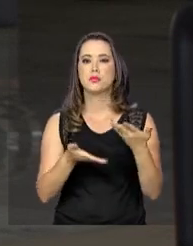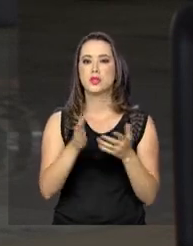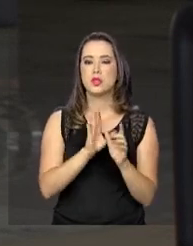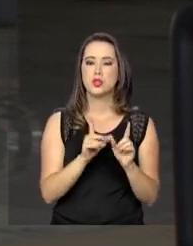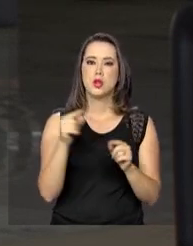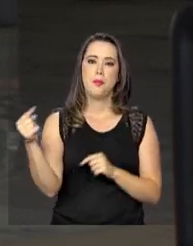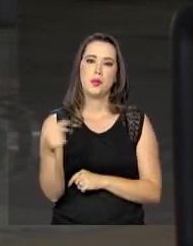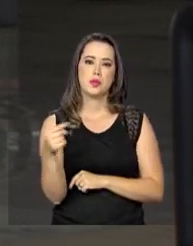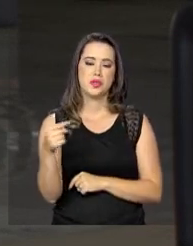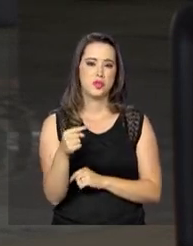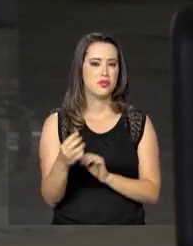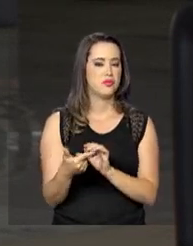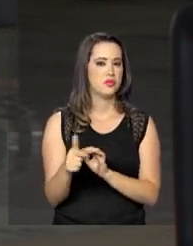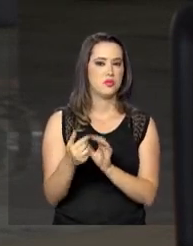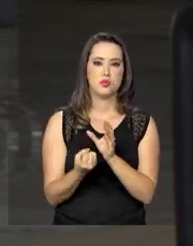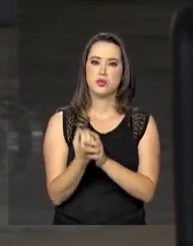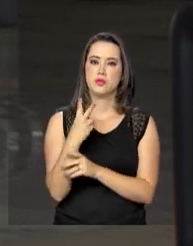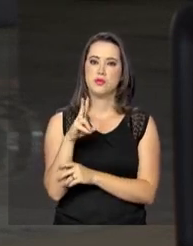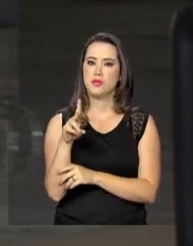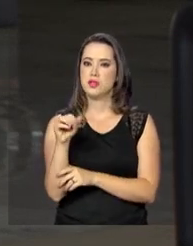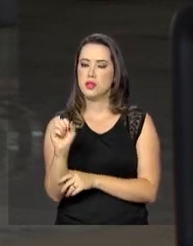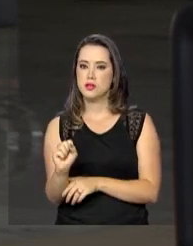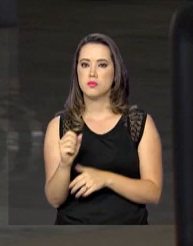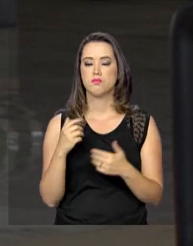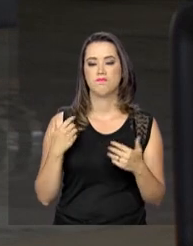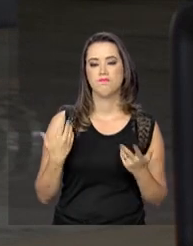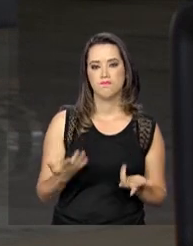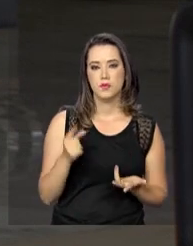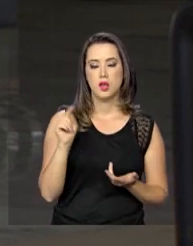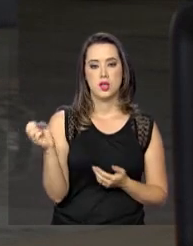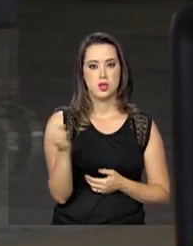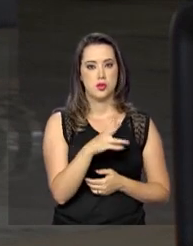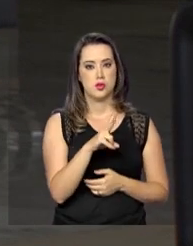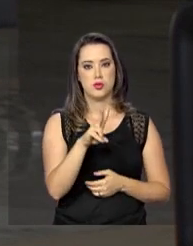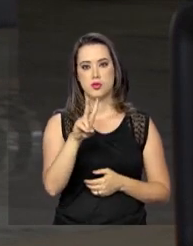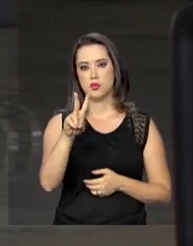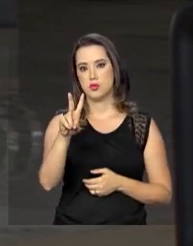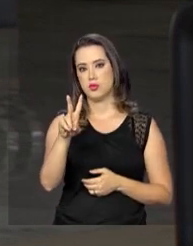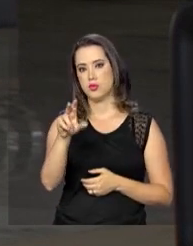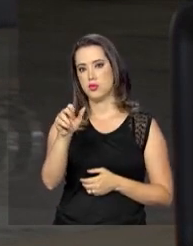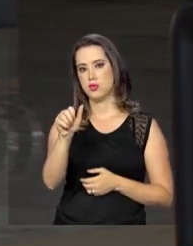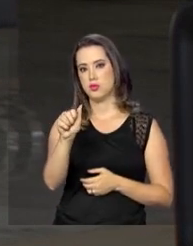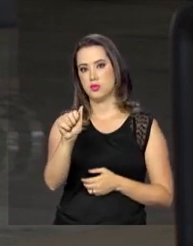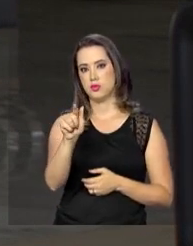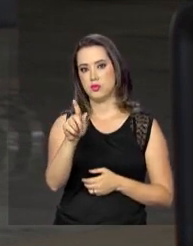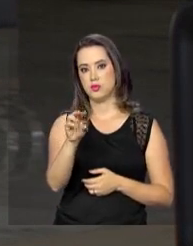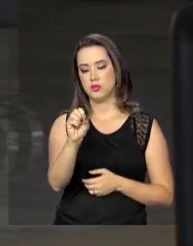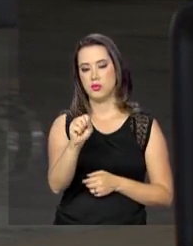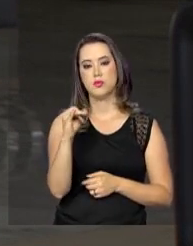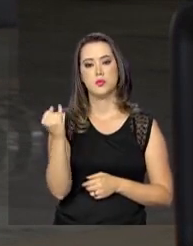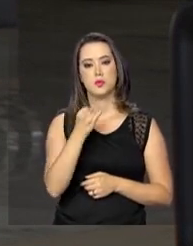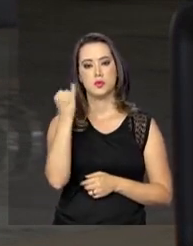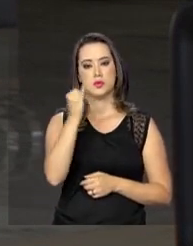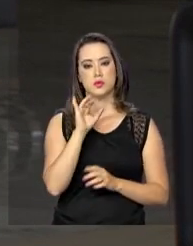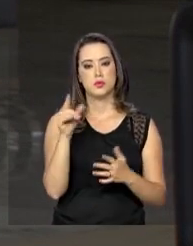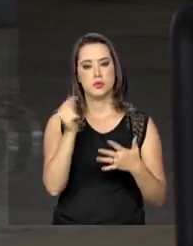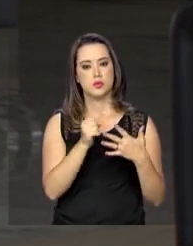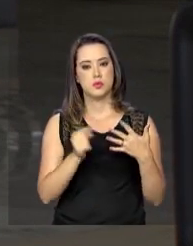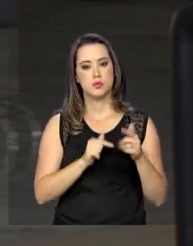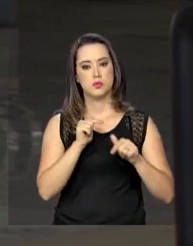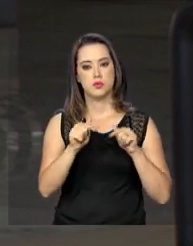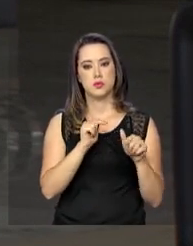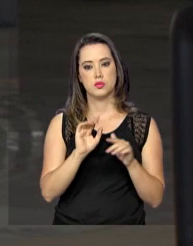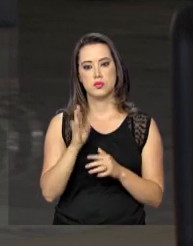negativo não teve criação de vagas roberto essas novas vagas criadas elas foram destaque entre trabalhadores